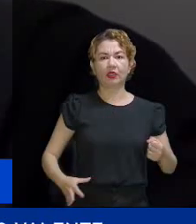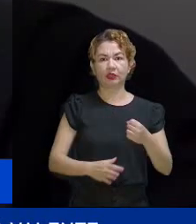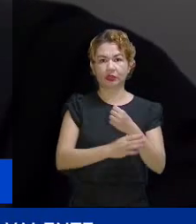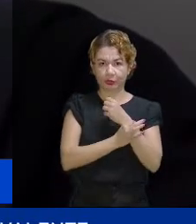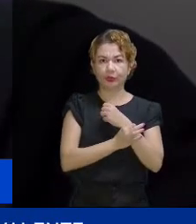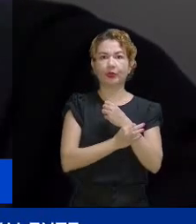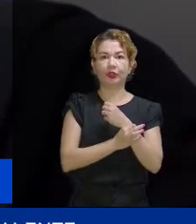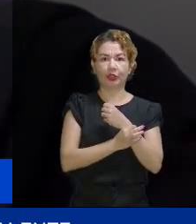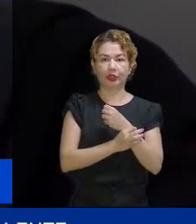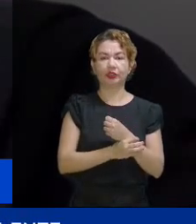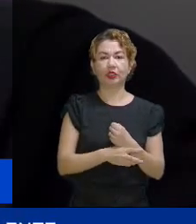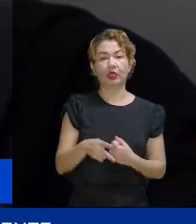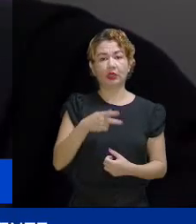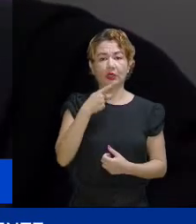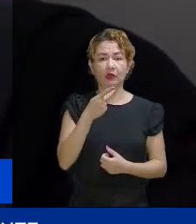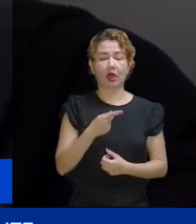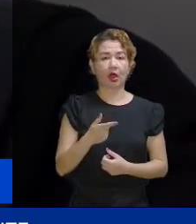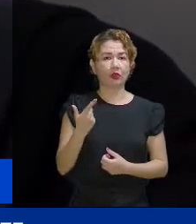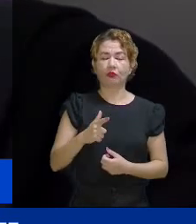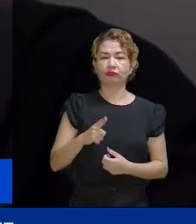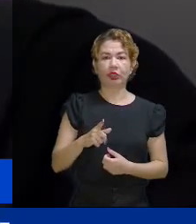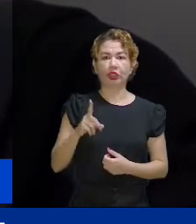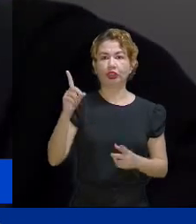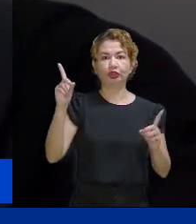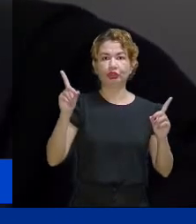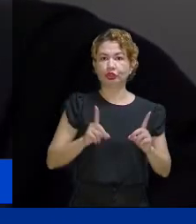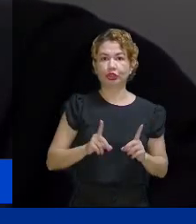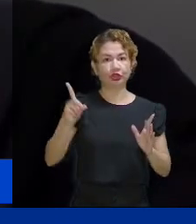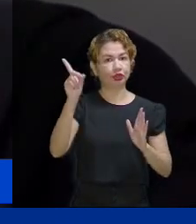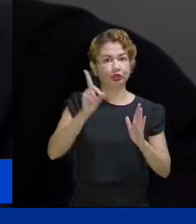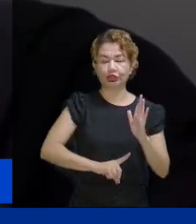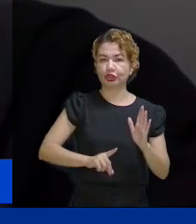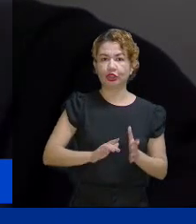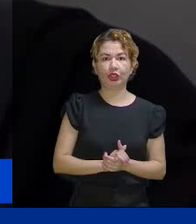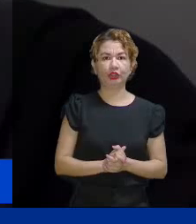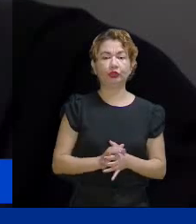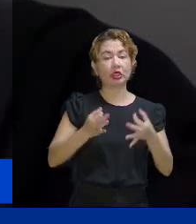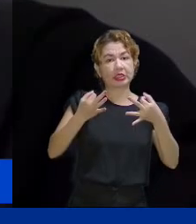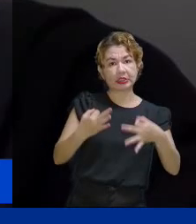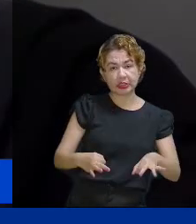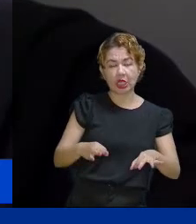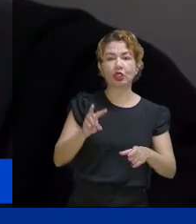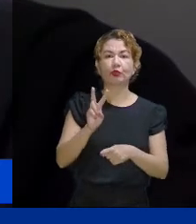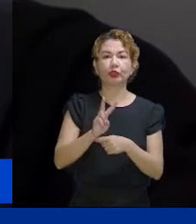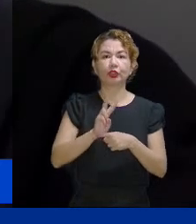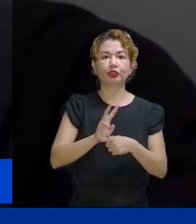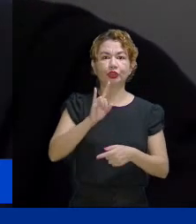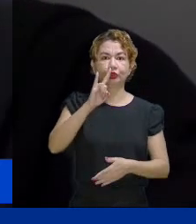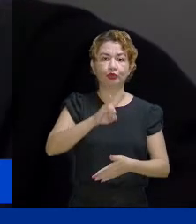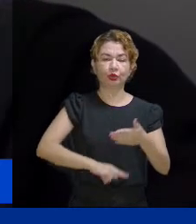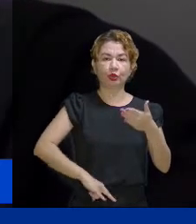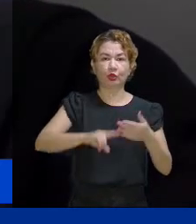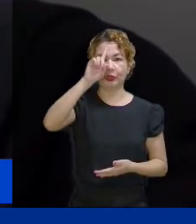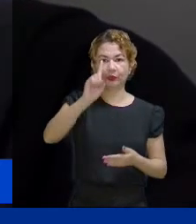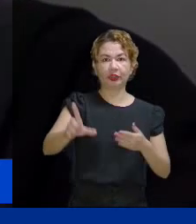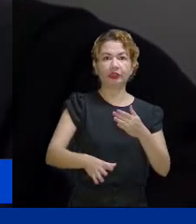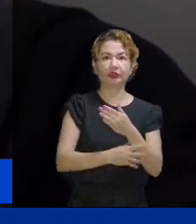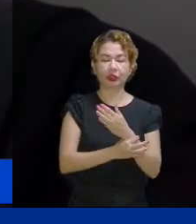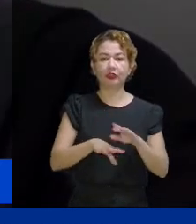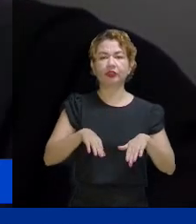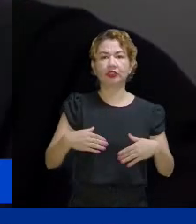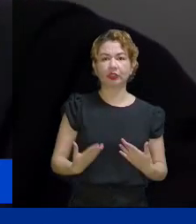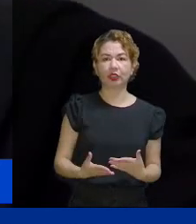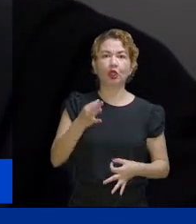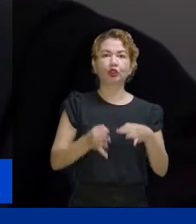segurança, sustentando que não há direito líquido e certo a ser protegido por meio de mandado de segurança, porquanto a